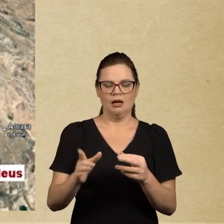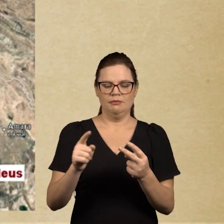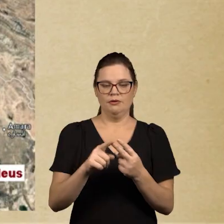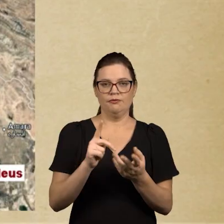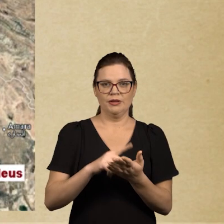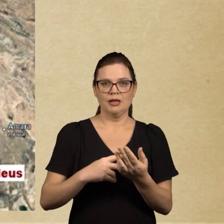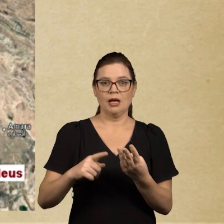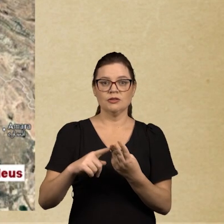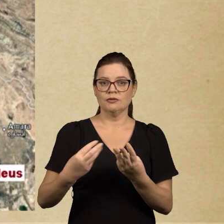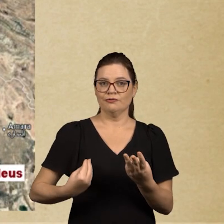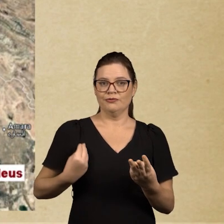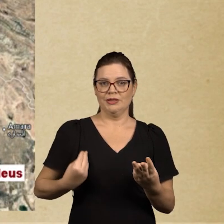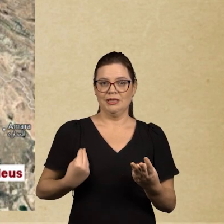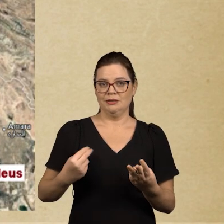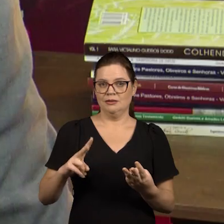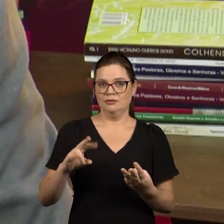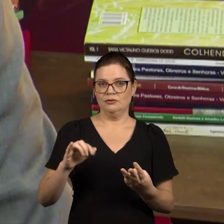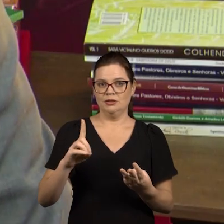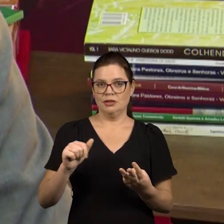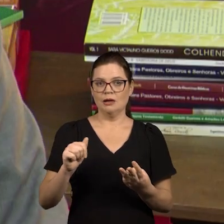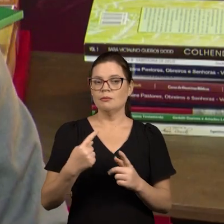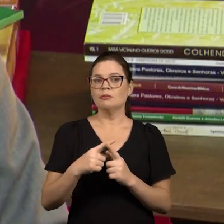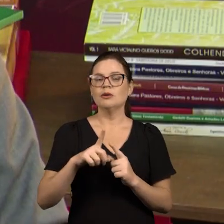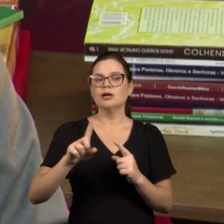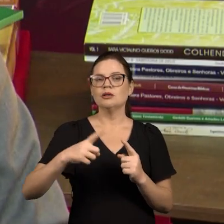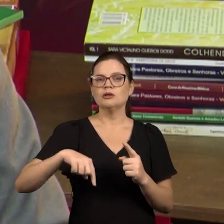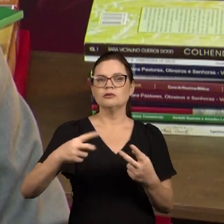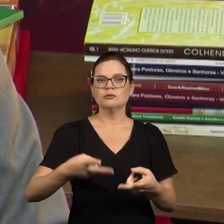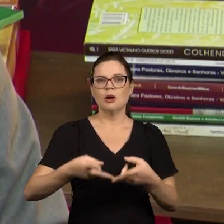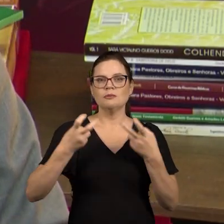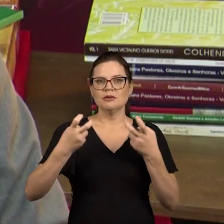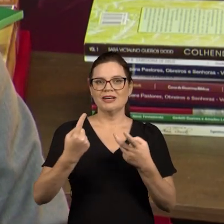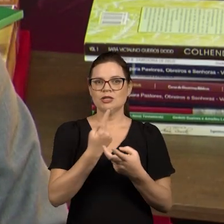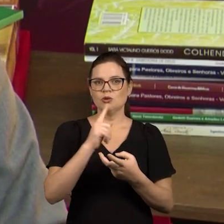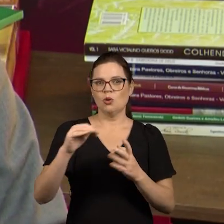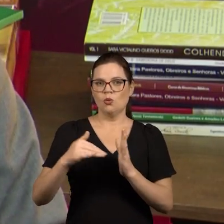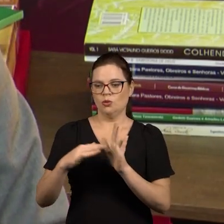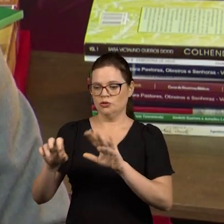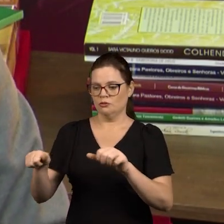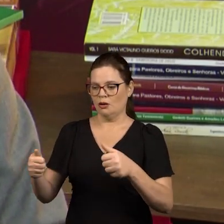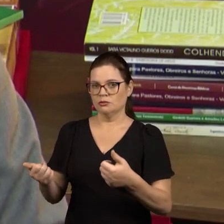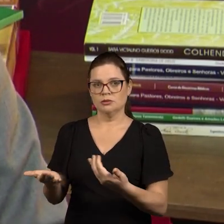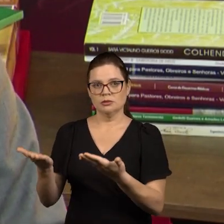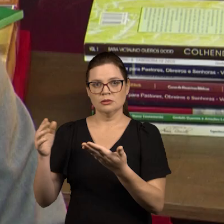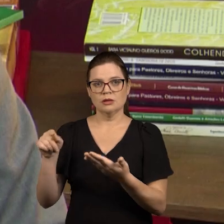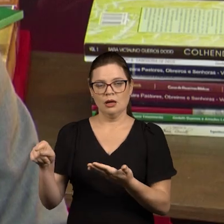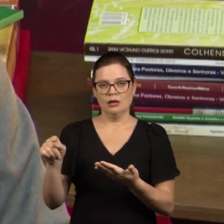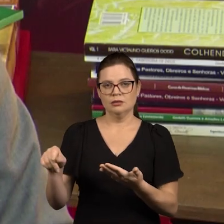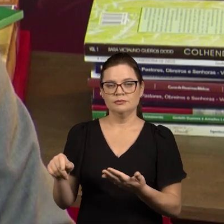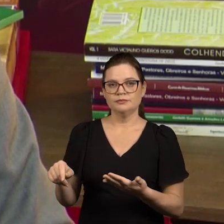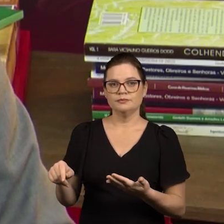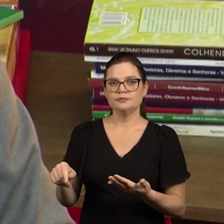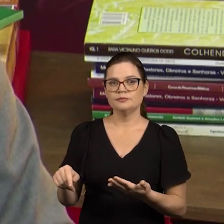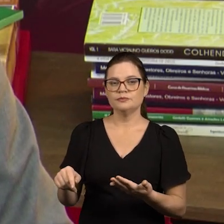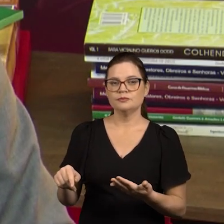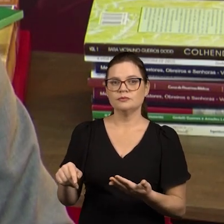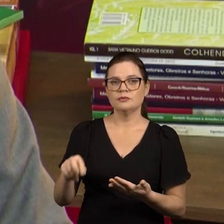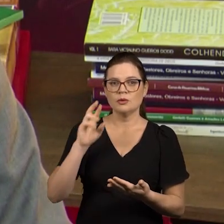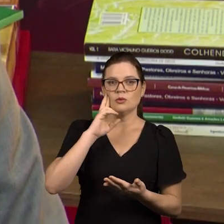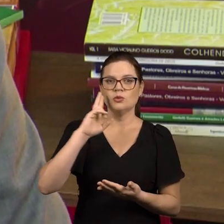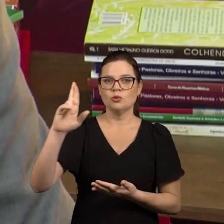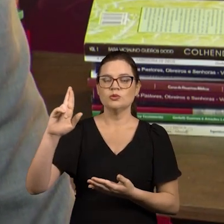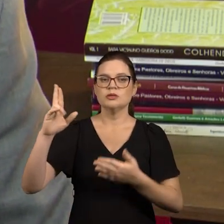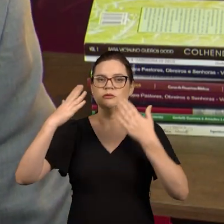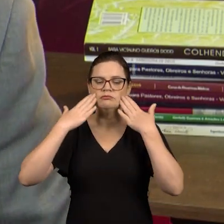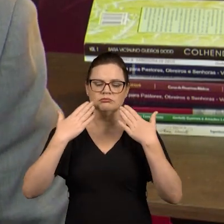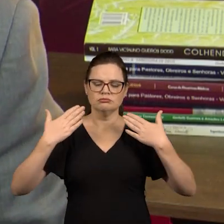vida. Porque nós vamos ver que no último altar ali, o Senhor vai se apresentar como a vida. Como